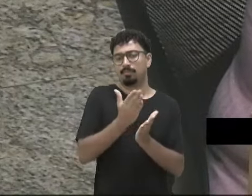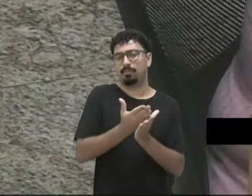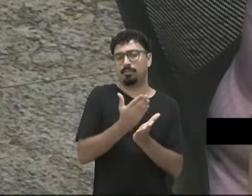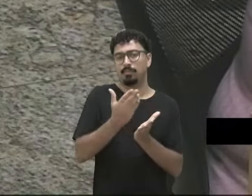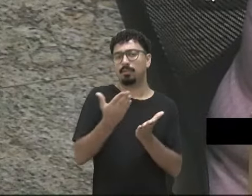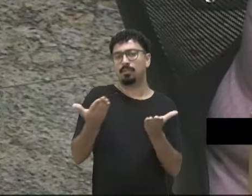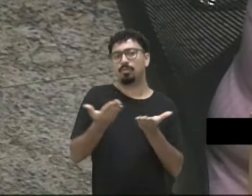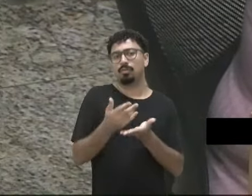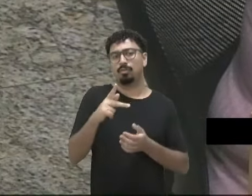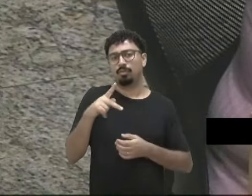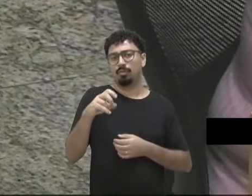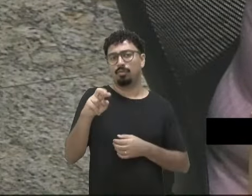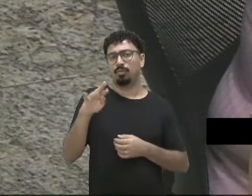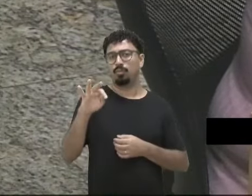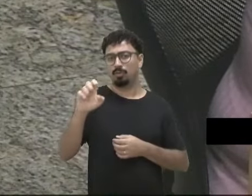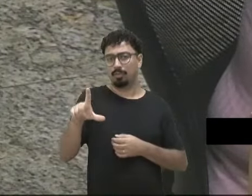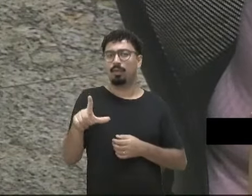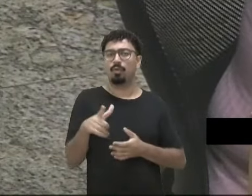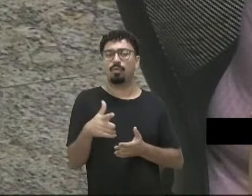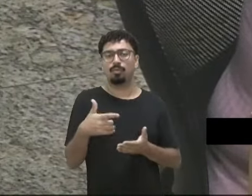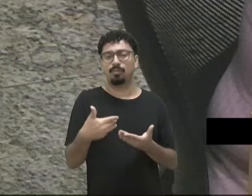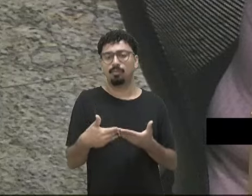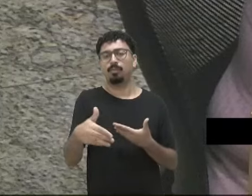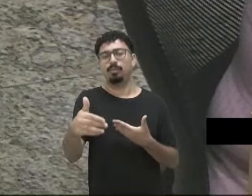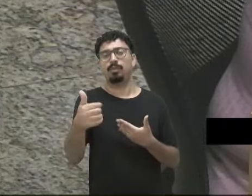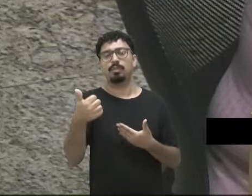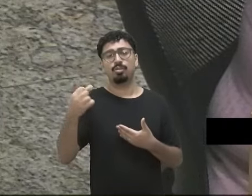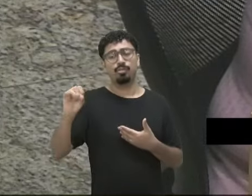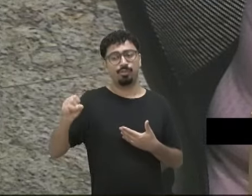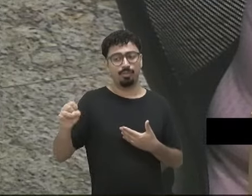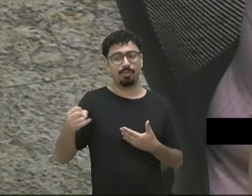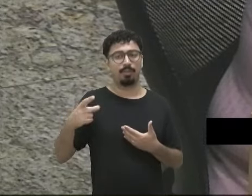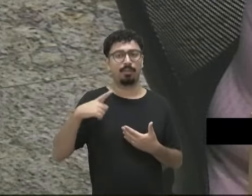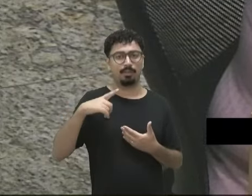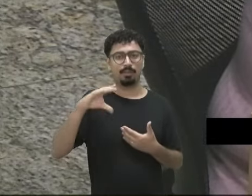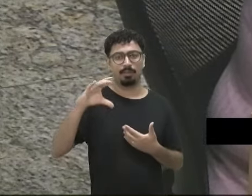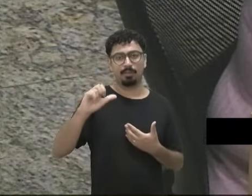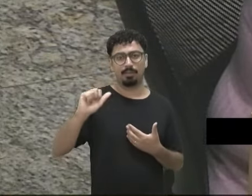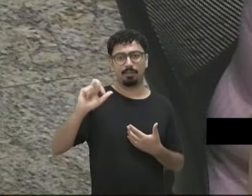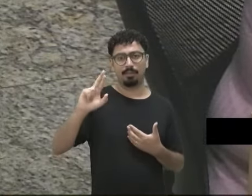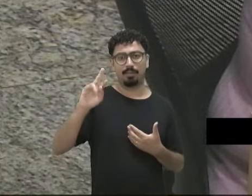né, desde janeiro, que existe essa cartilha, né?